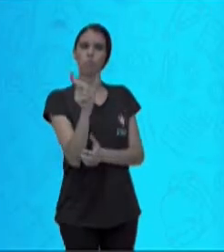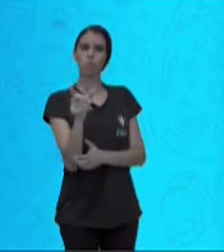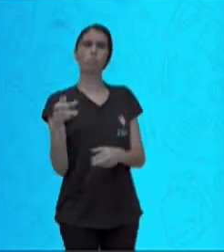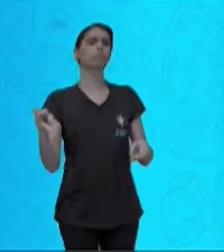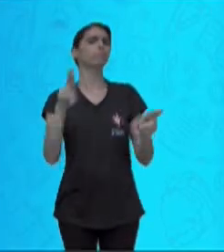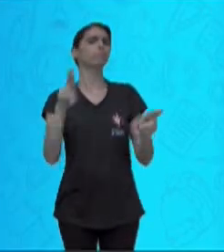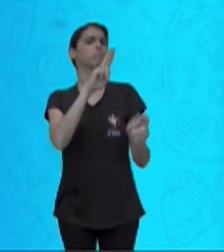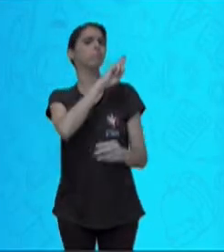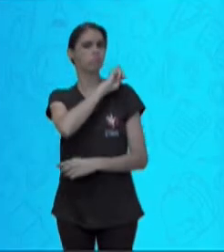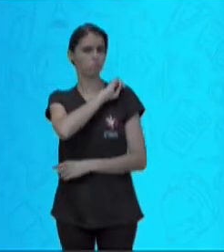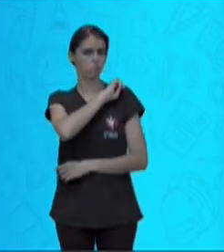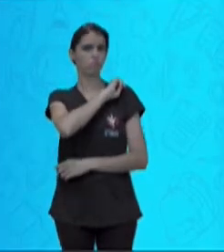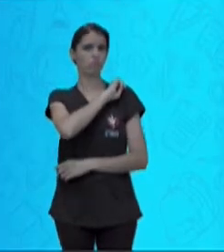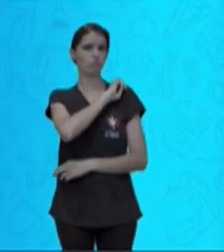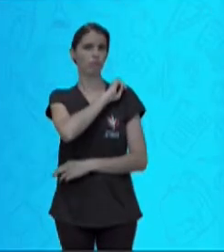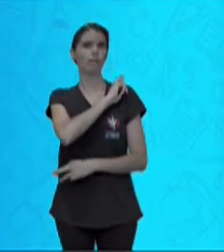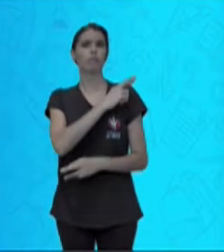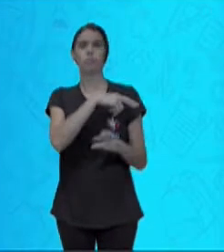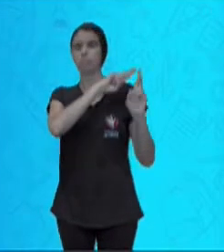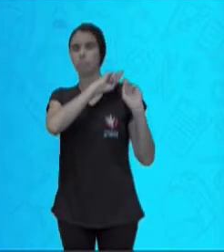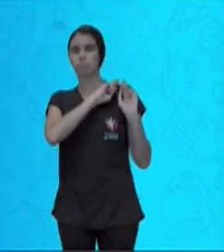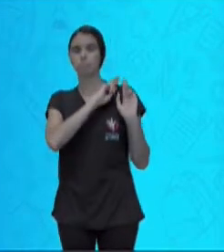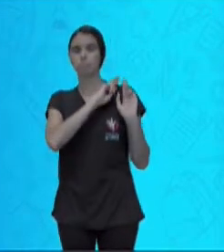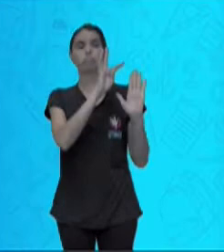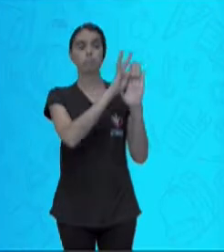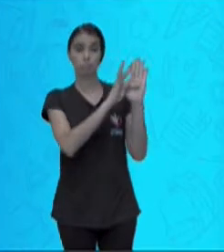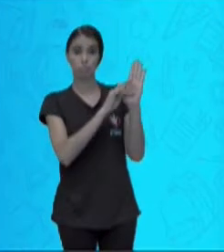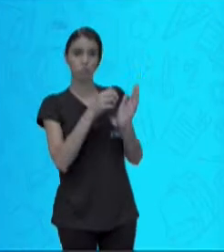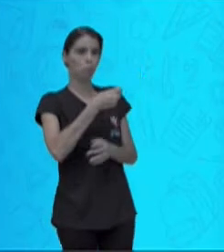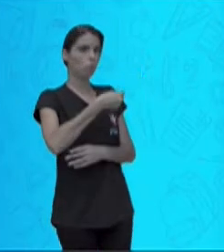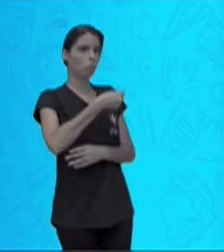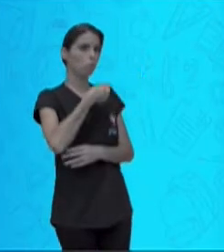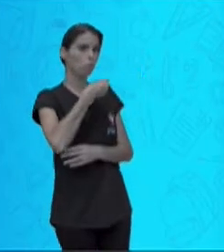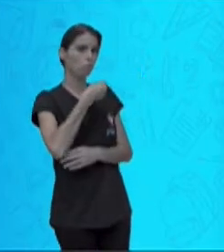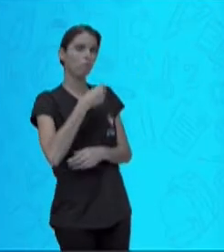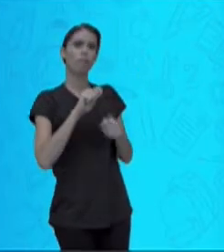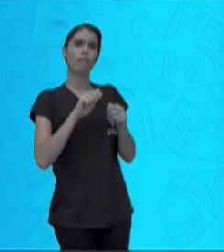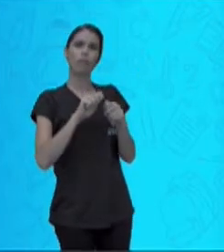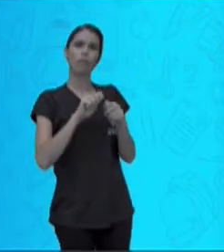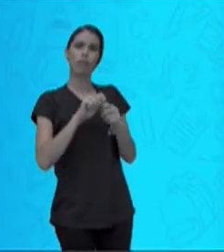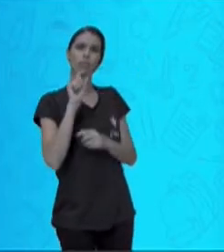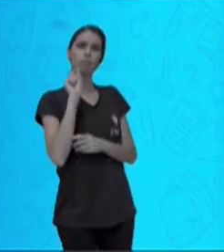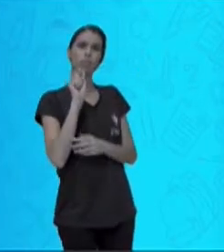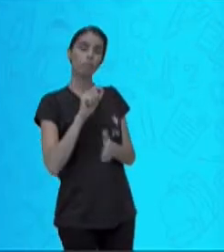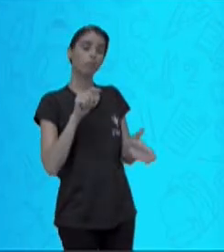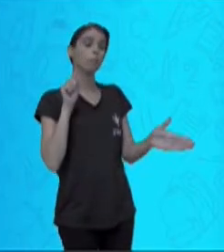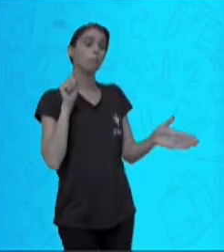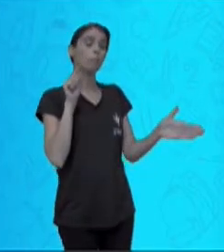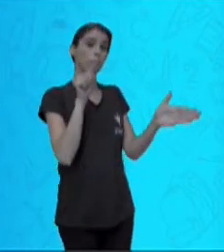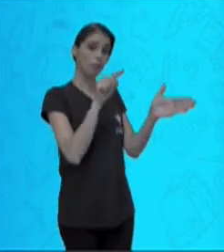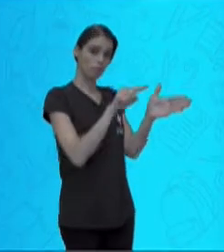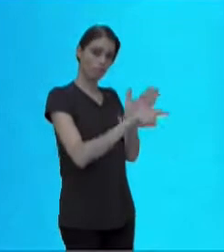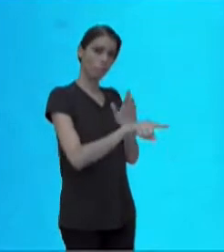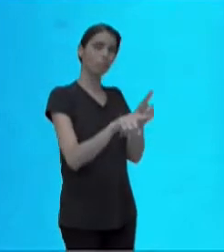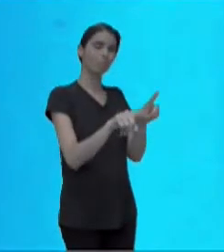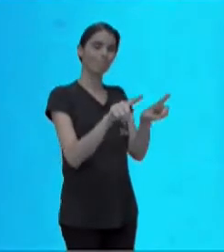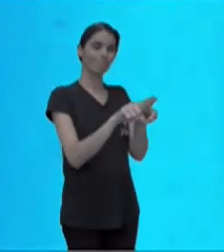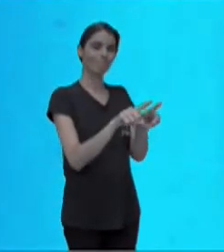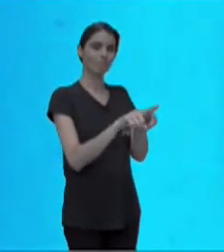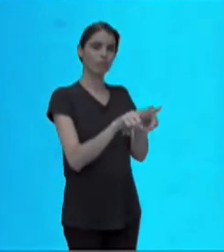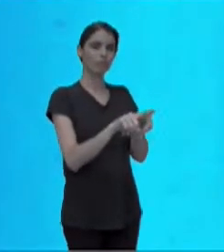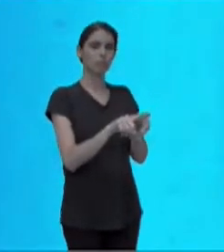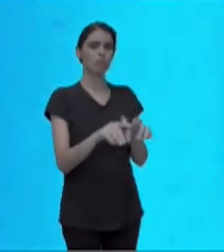por direcionar essa conversa. Fazendo perguntas, ele inicia e encerra o diálogo.